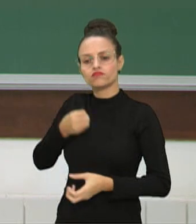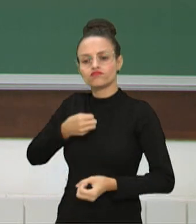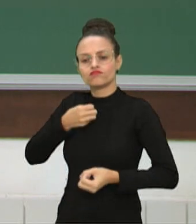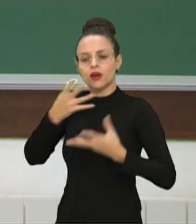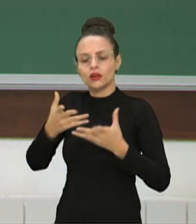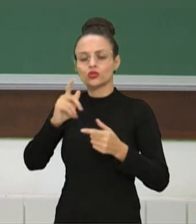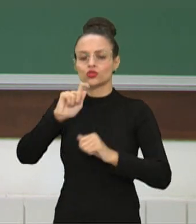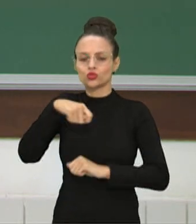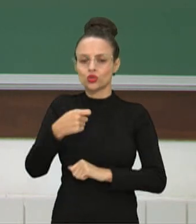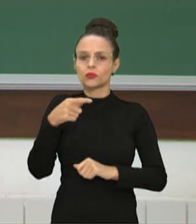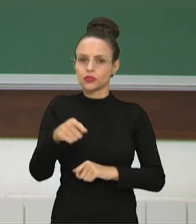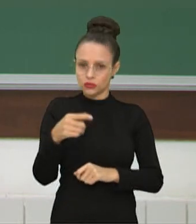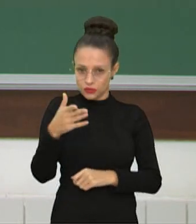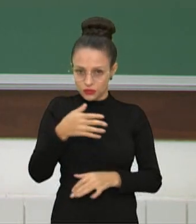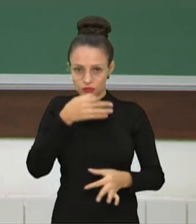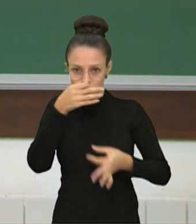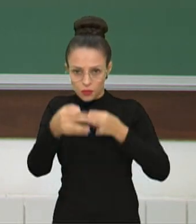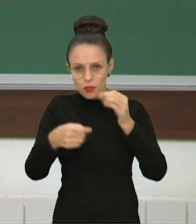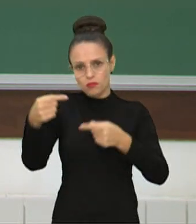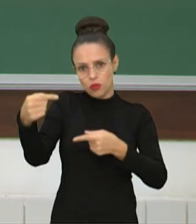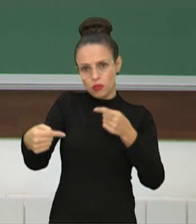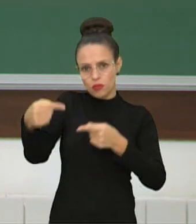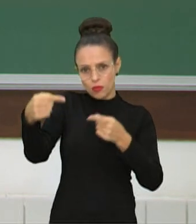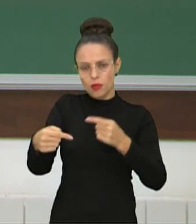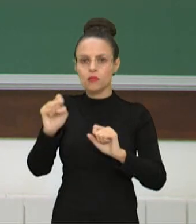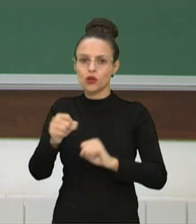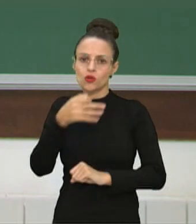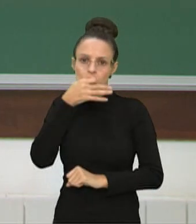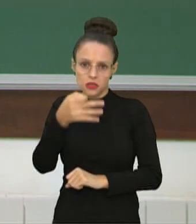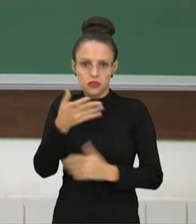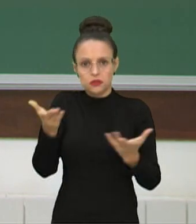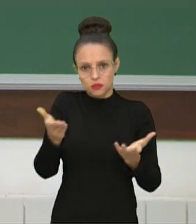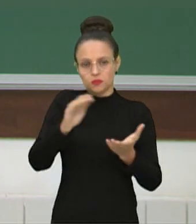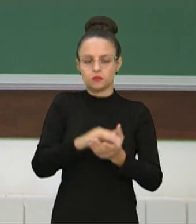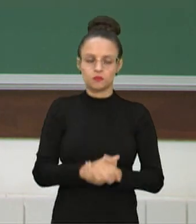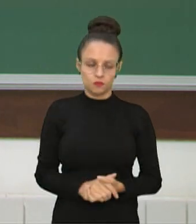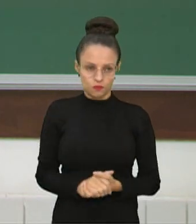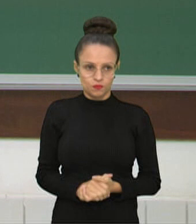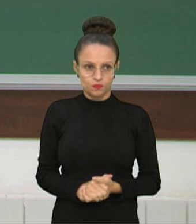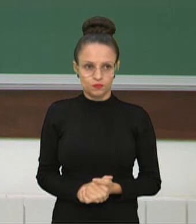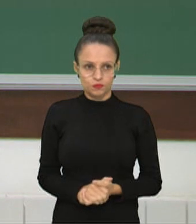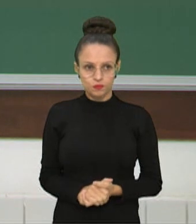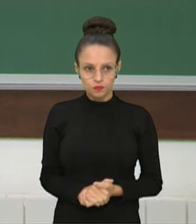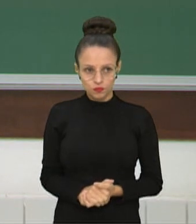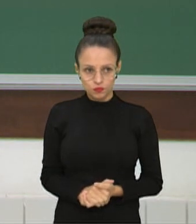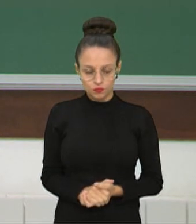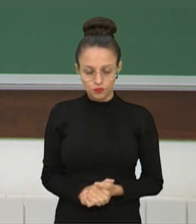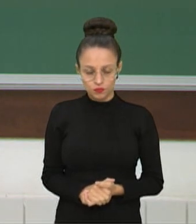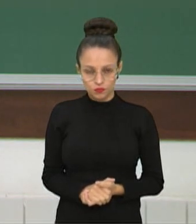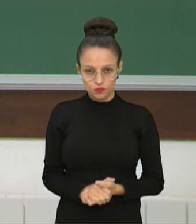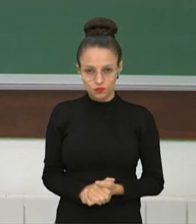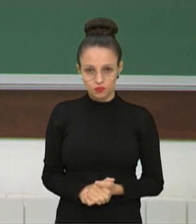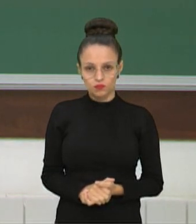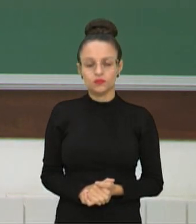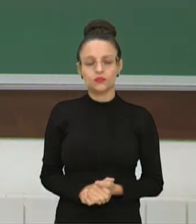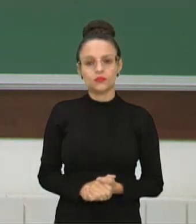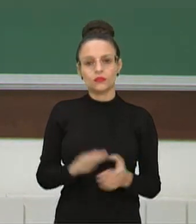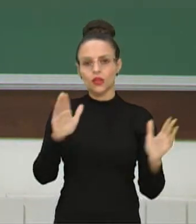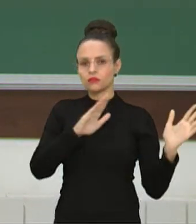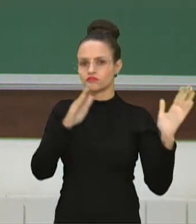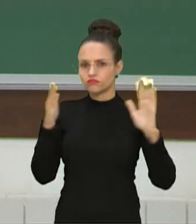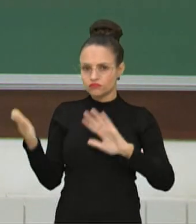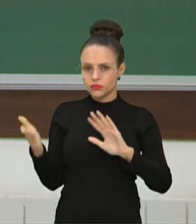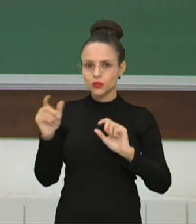tiver argumentos, entra no debate, pode até dar sua opinião. Vamos lá. Diante de tudo